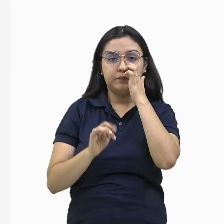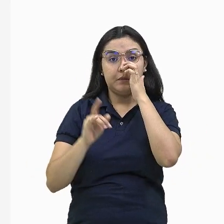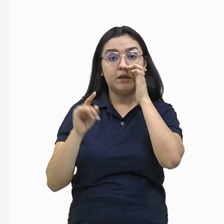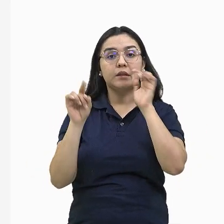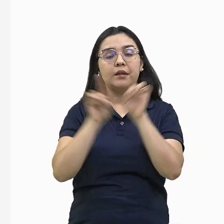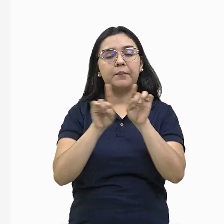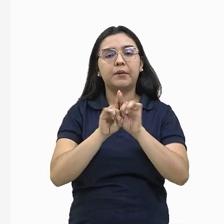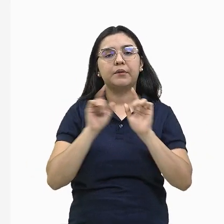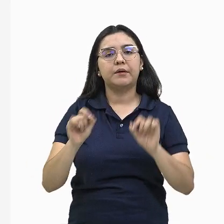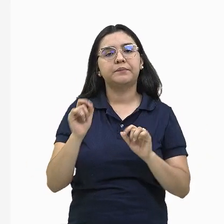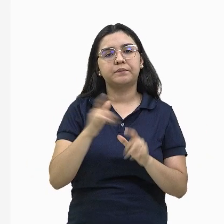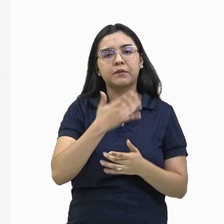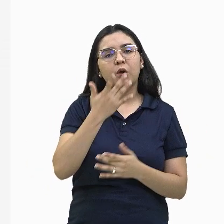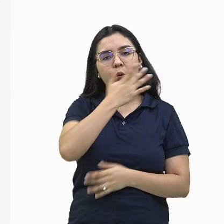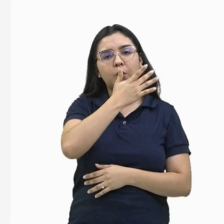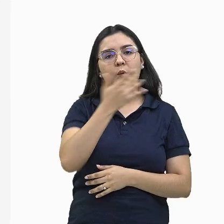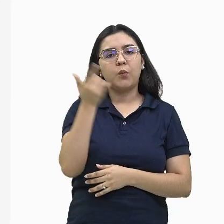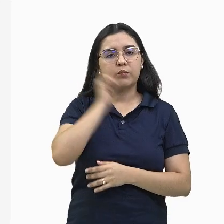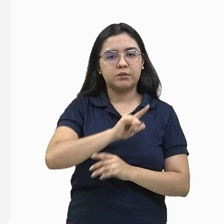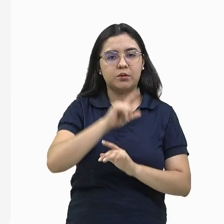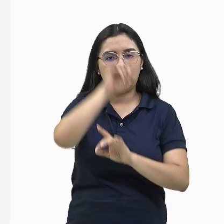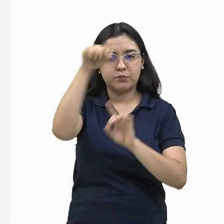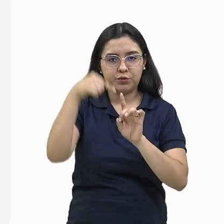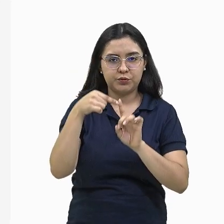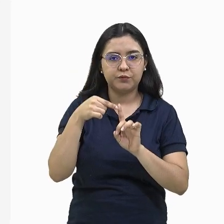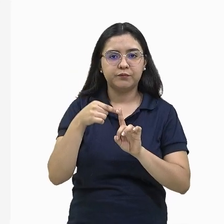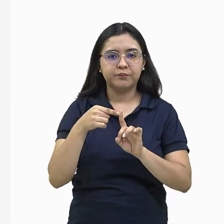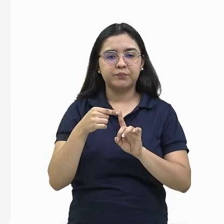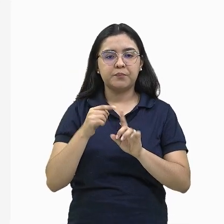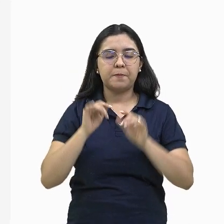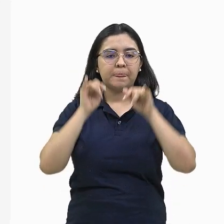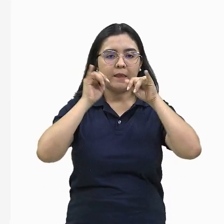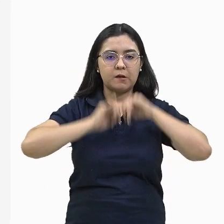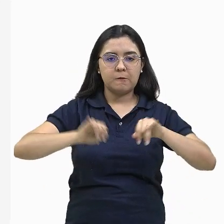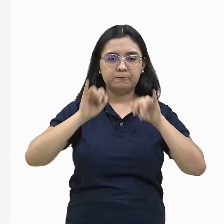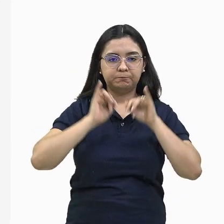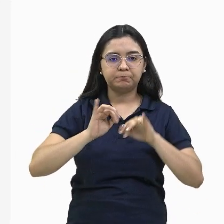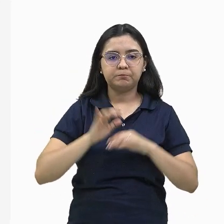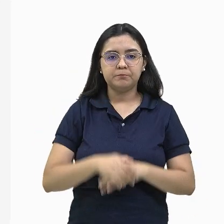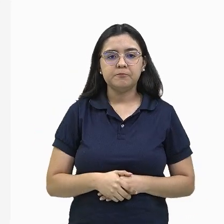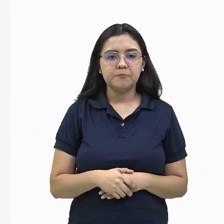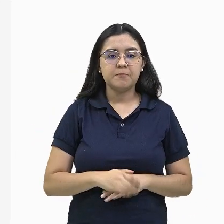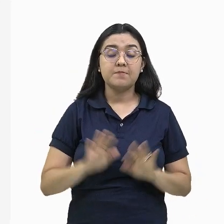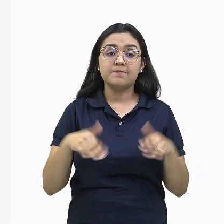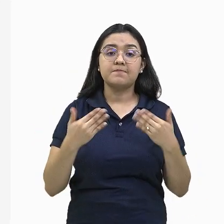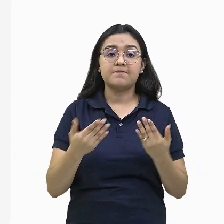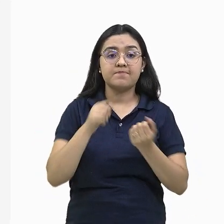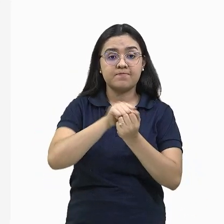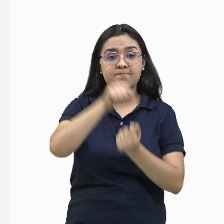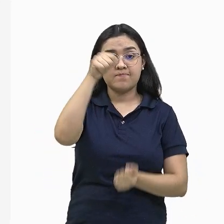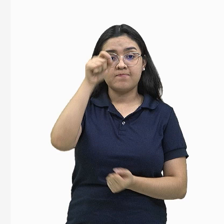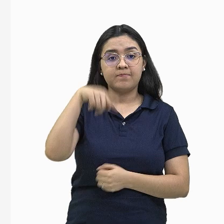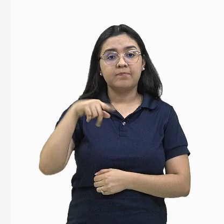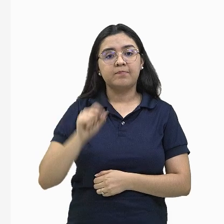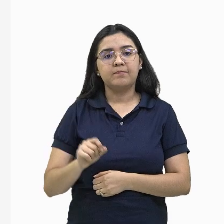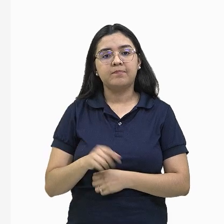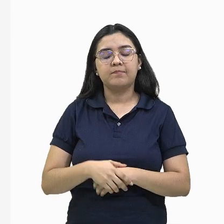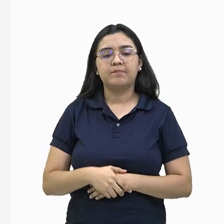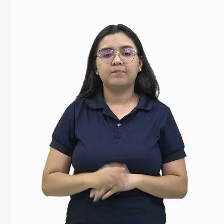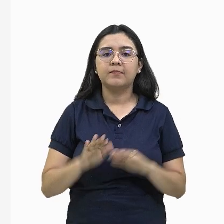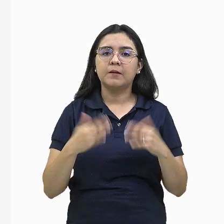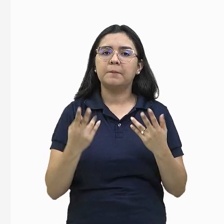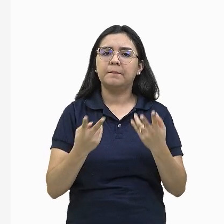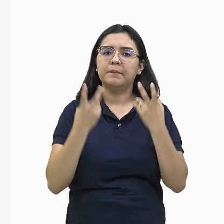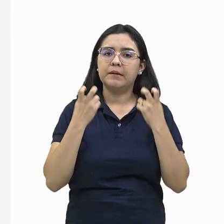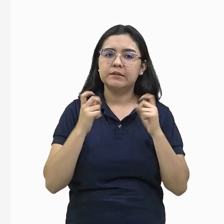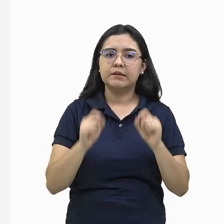claro, fazer com que se alcance o objetivo de determinada campanha publicitária. Então, o cartaz é exatamente isso. Então, perceba